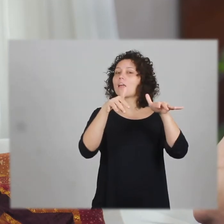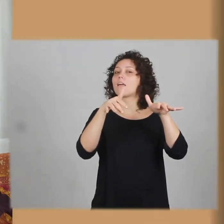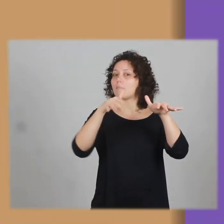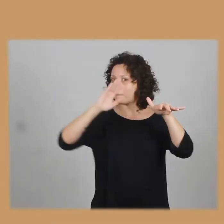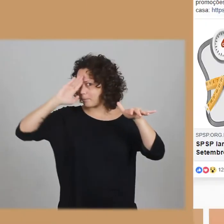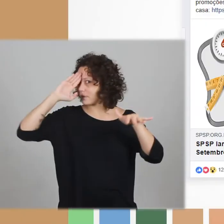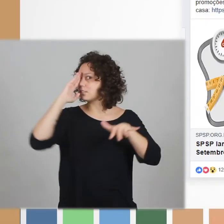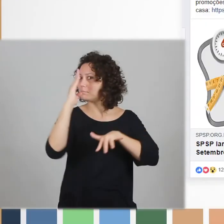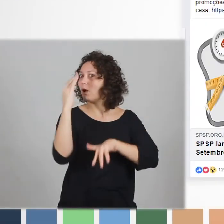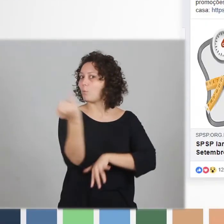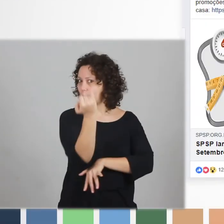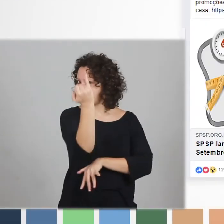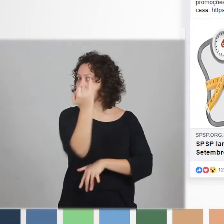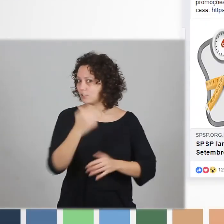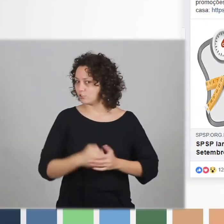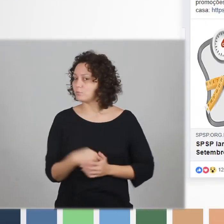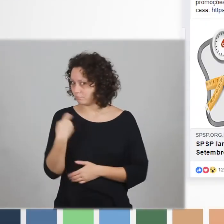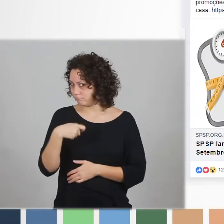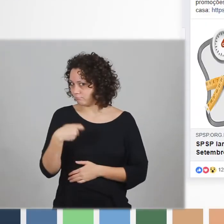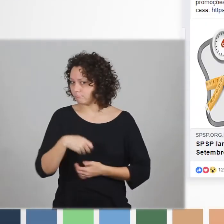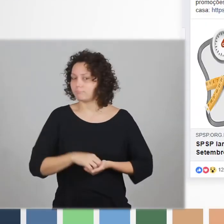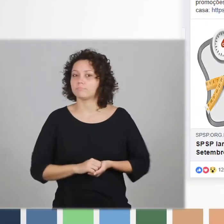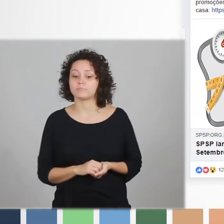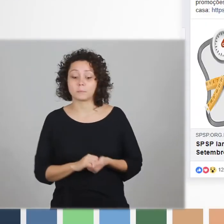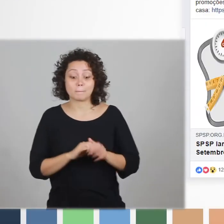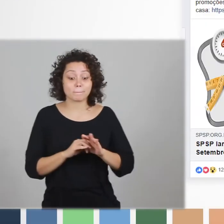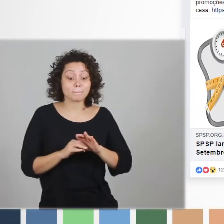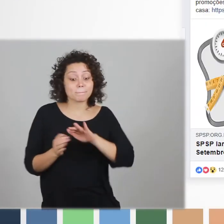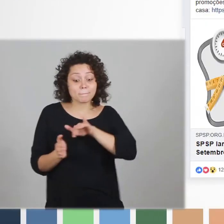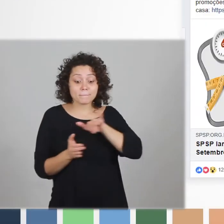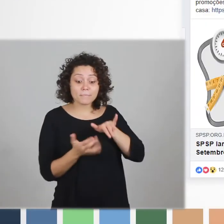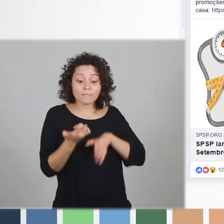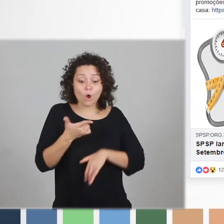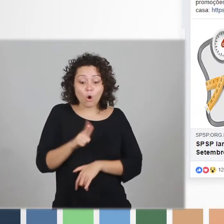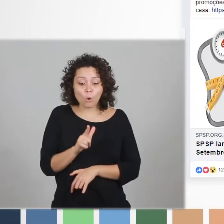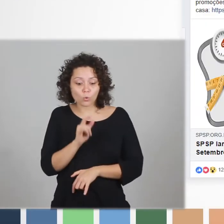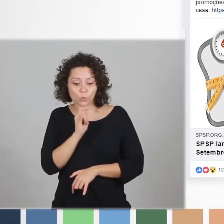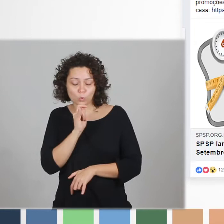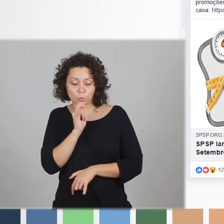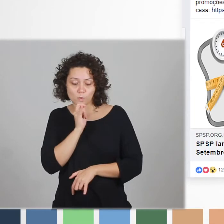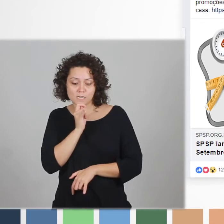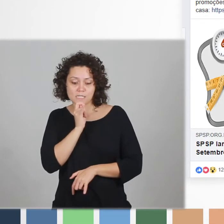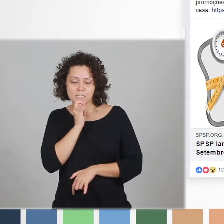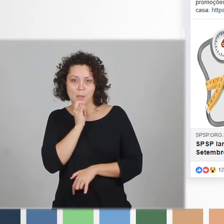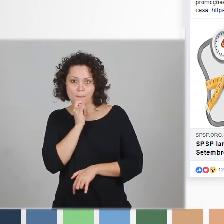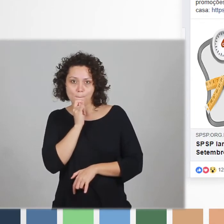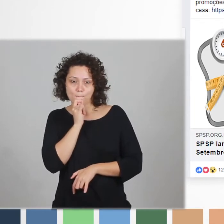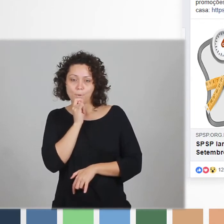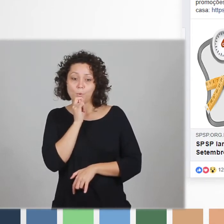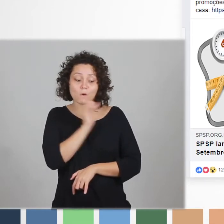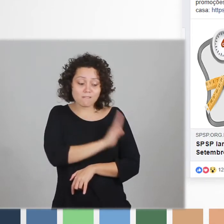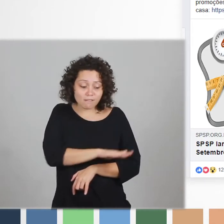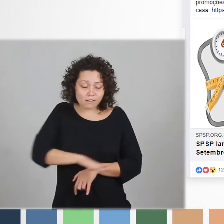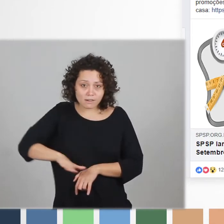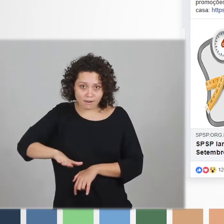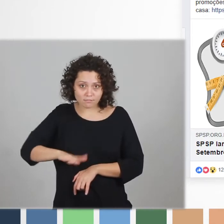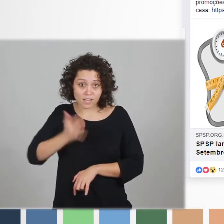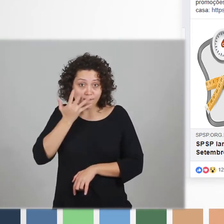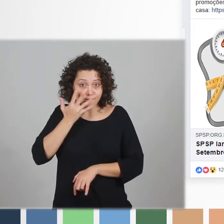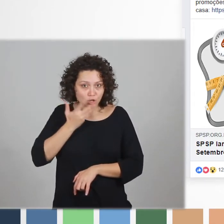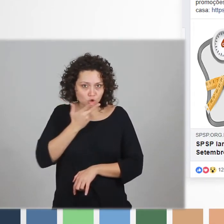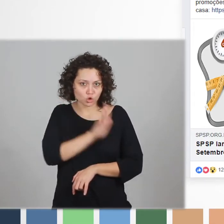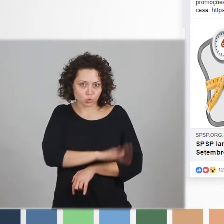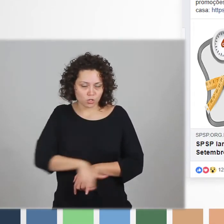imprescindível. Aqui a gente tem mais um exemplo de um assunto relacionado à questão da obesidade infantil e da